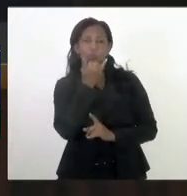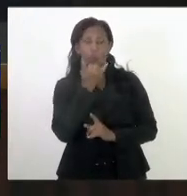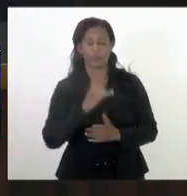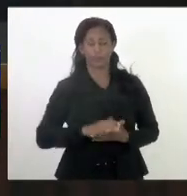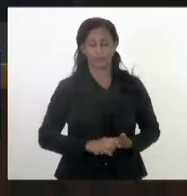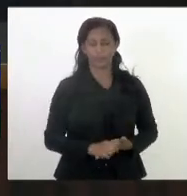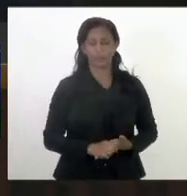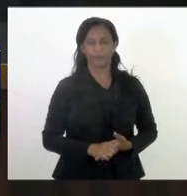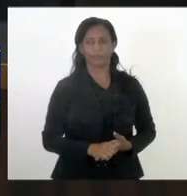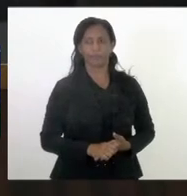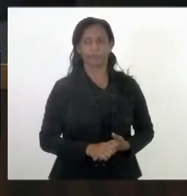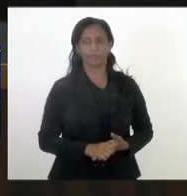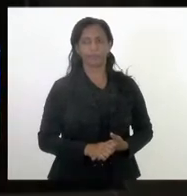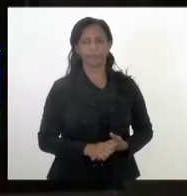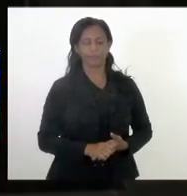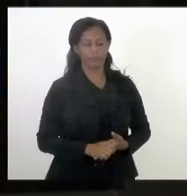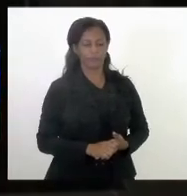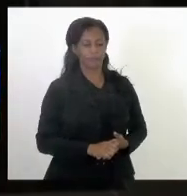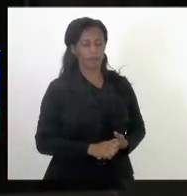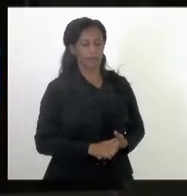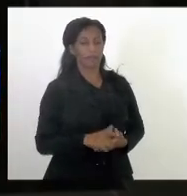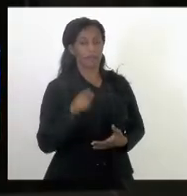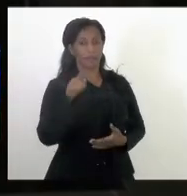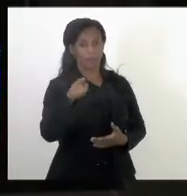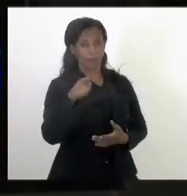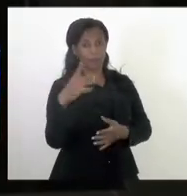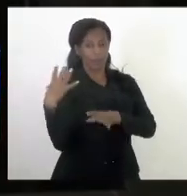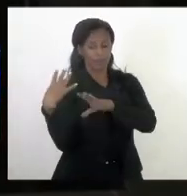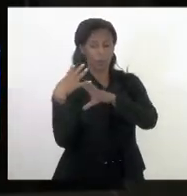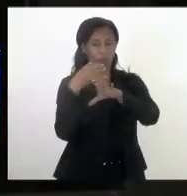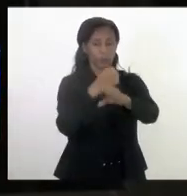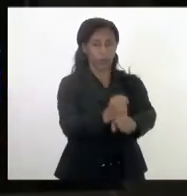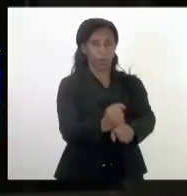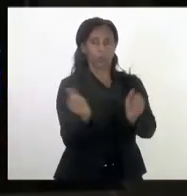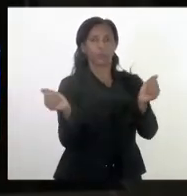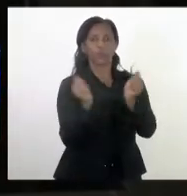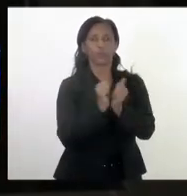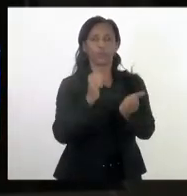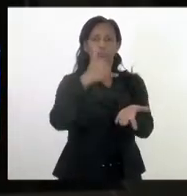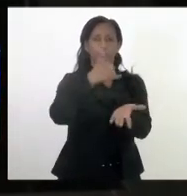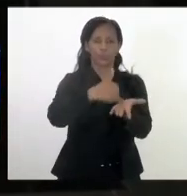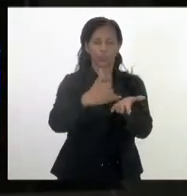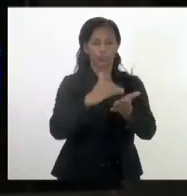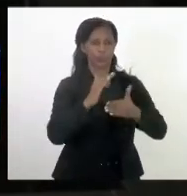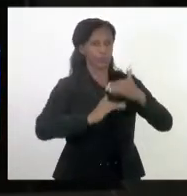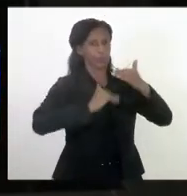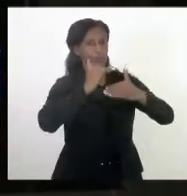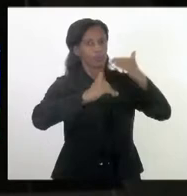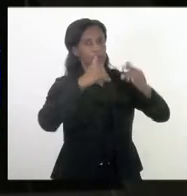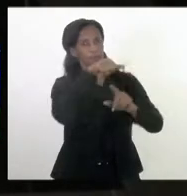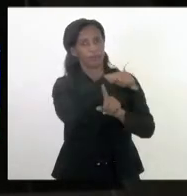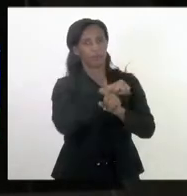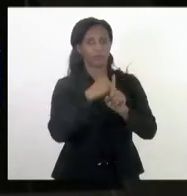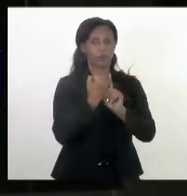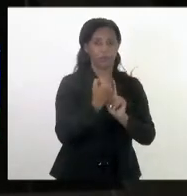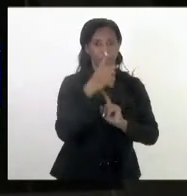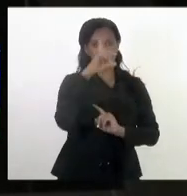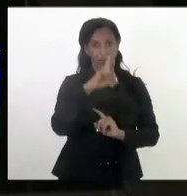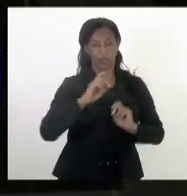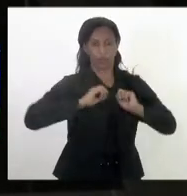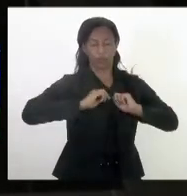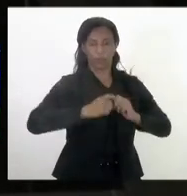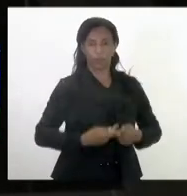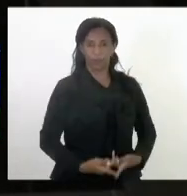Renata. Para que esse levantamento, junto às secretarias de desenvolvimento social e direitos